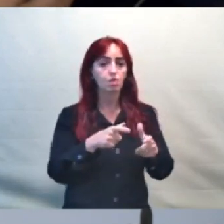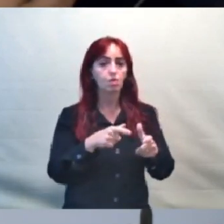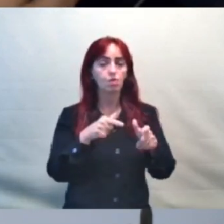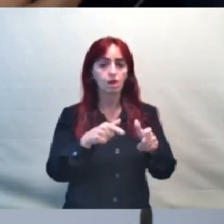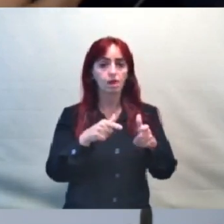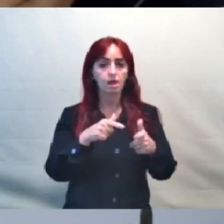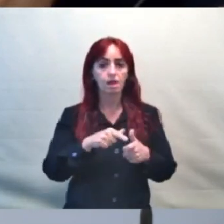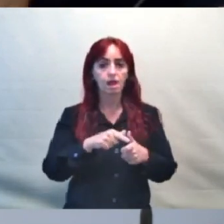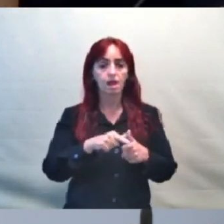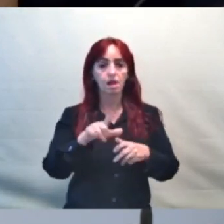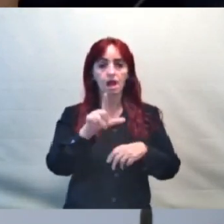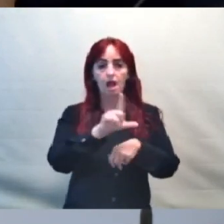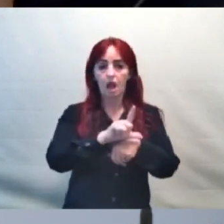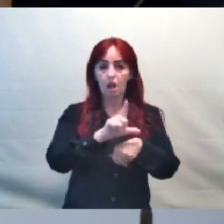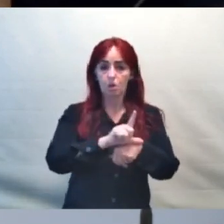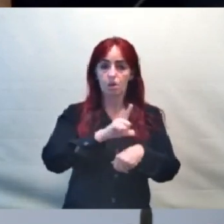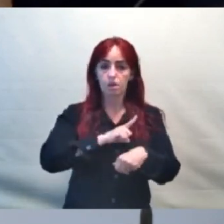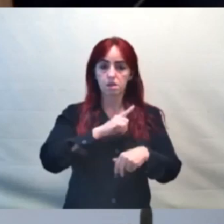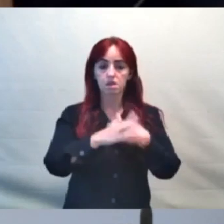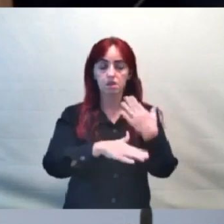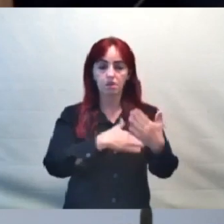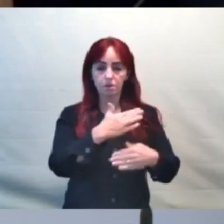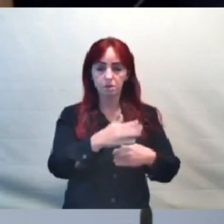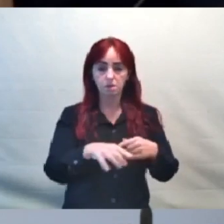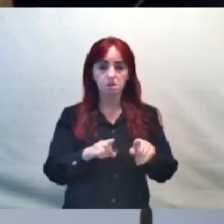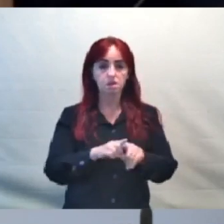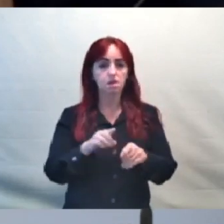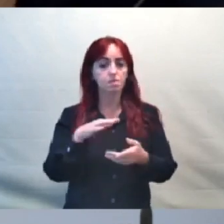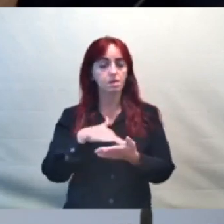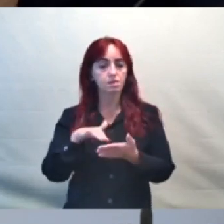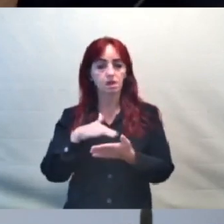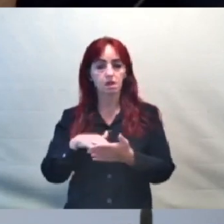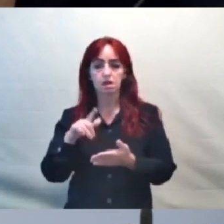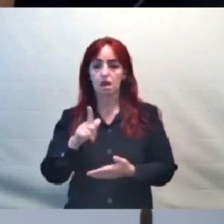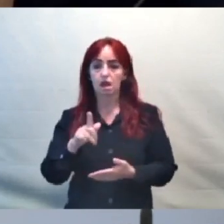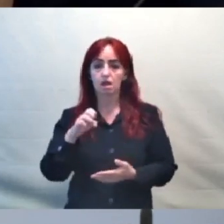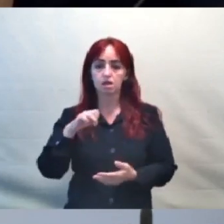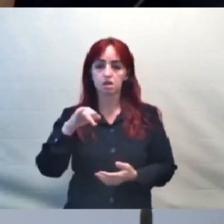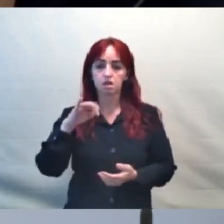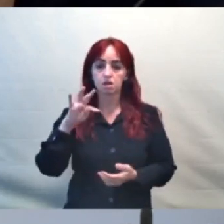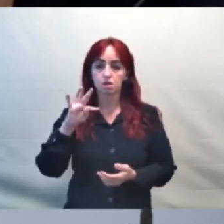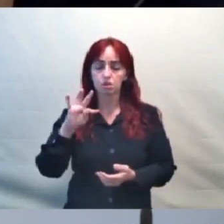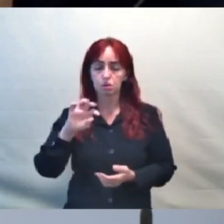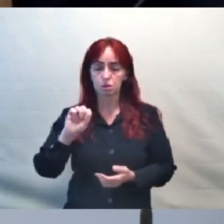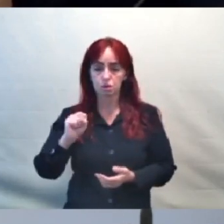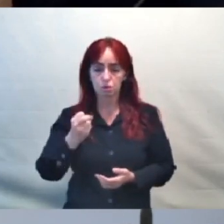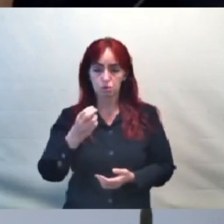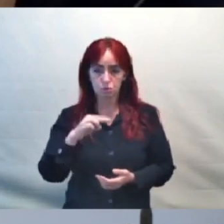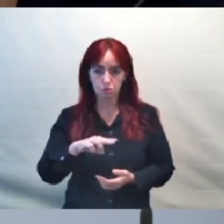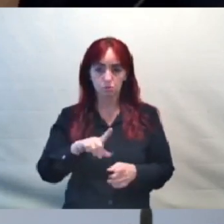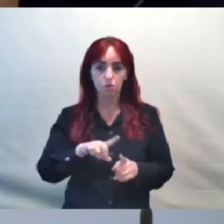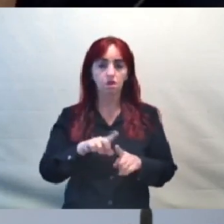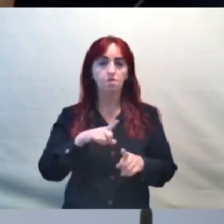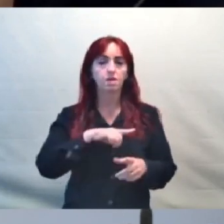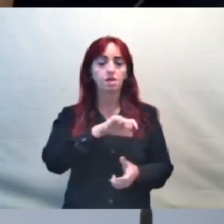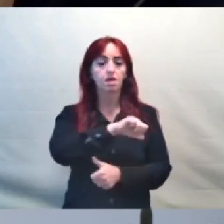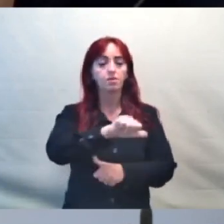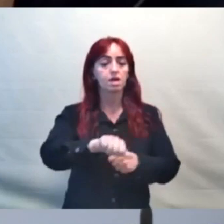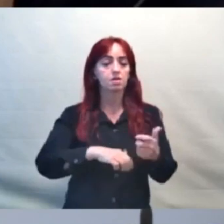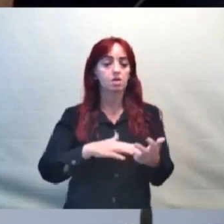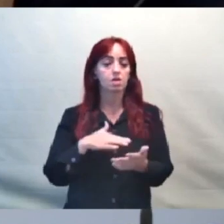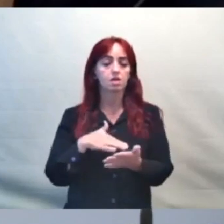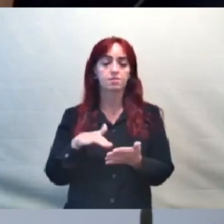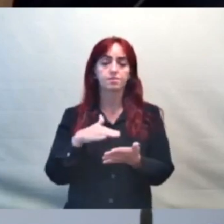secretário Genilson também pode, às vezes, falar sobre isso, e, recentemente, teve uma troca também da secretária de Assistência